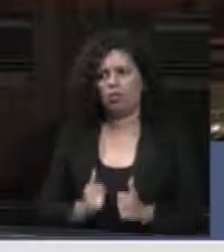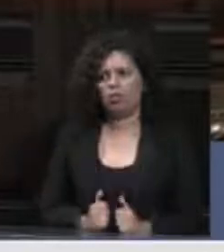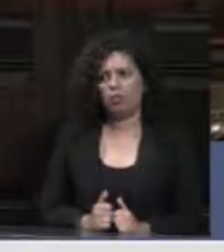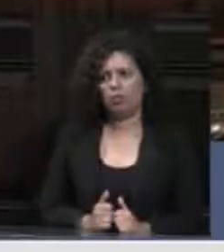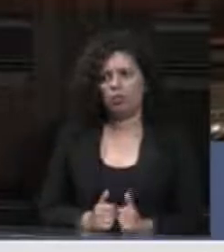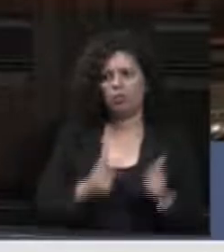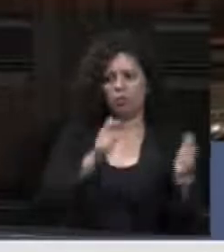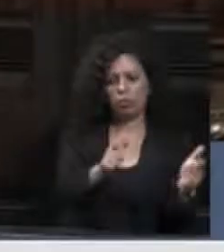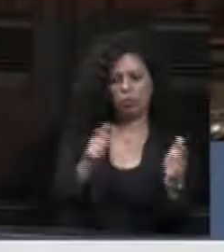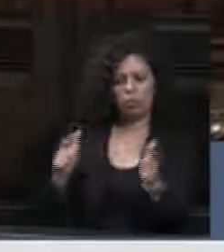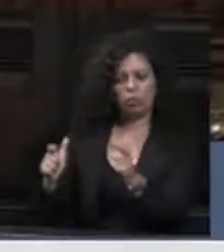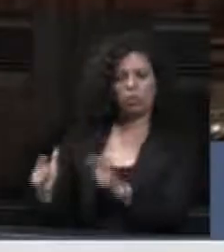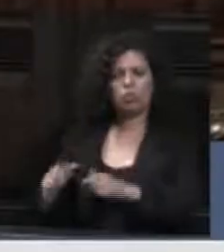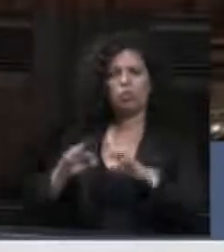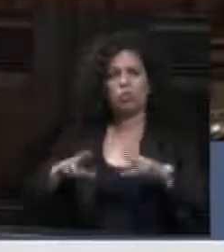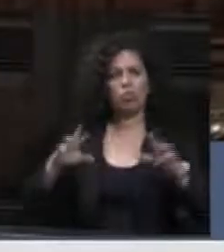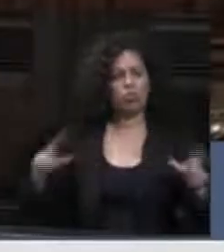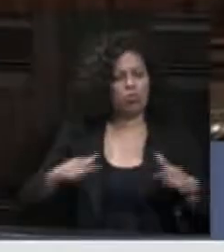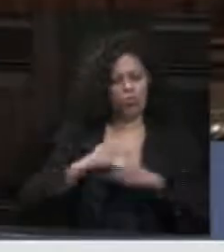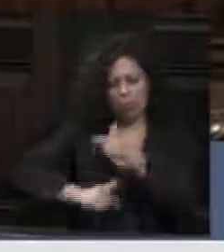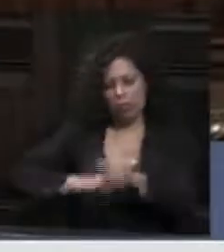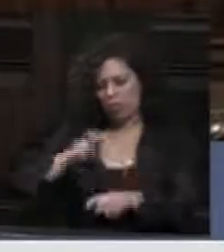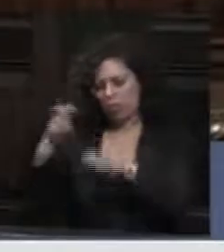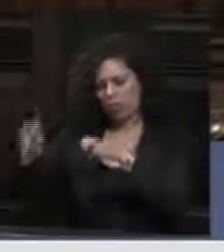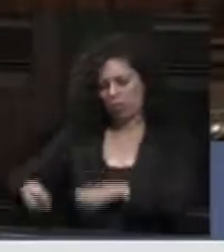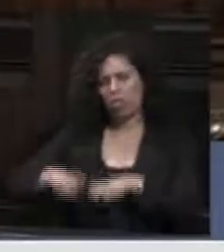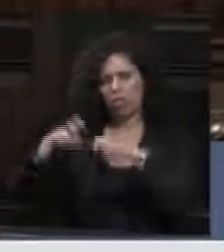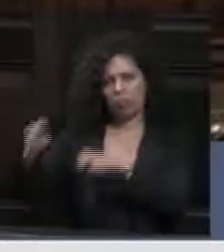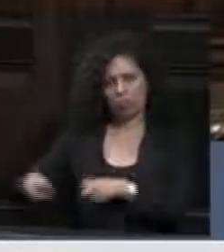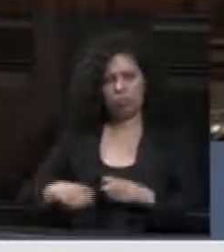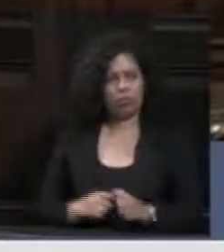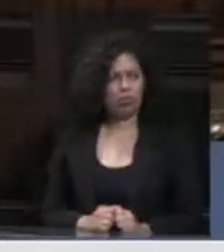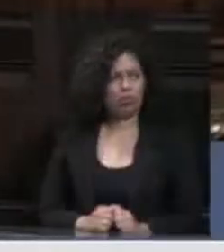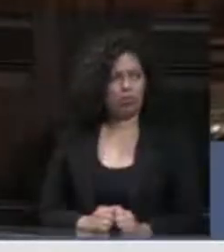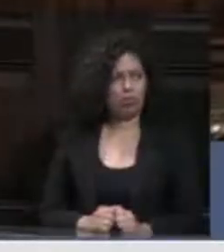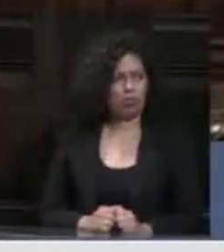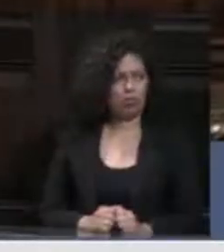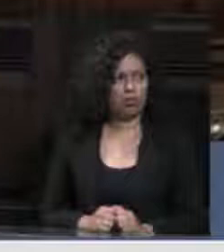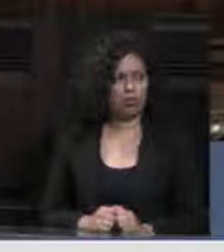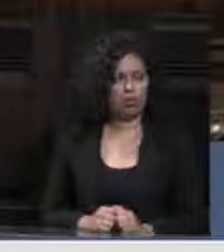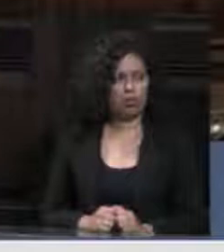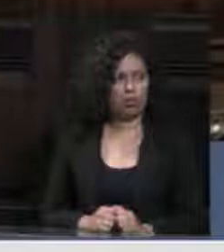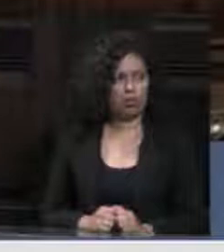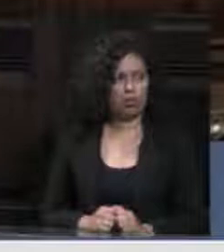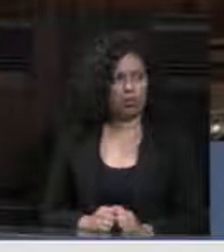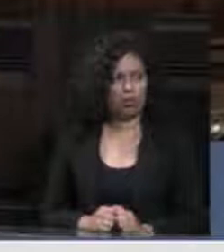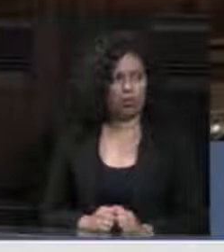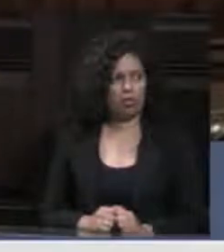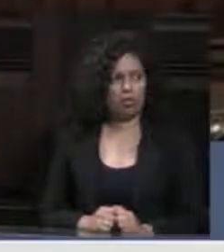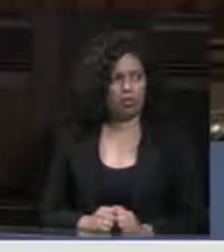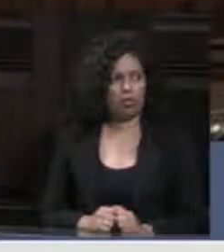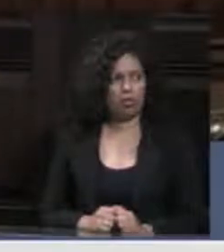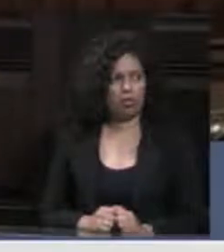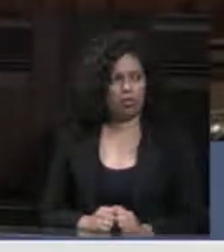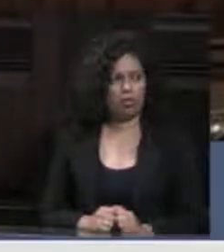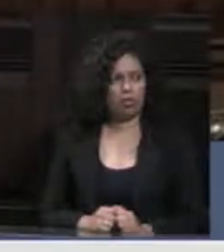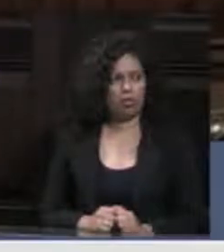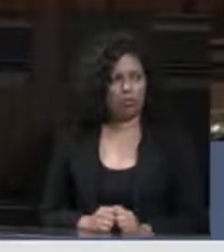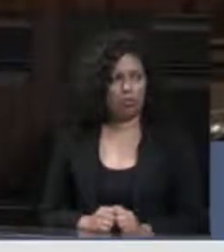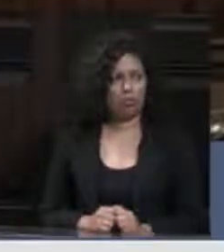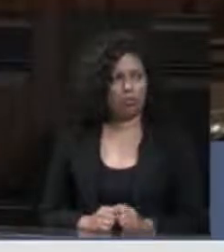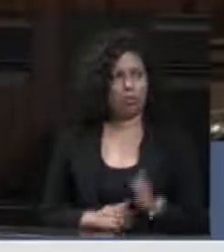das áreas de produção agrícola, dificilmente será possível conter o já